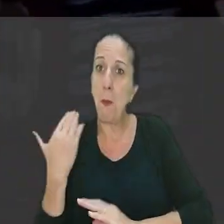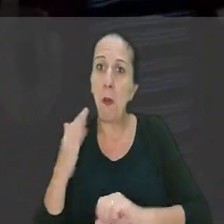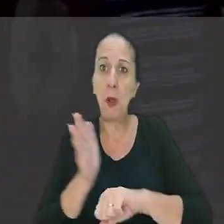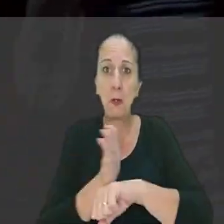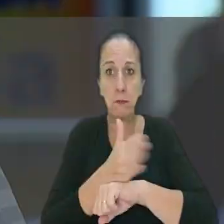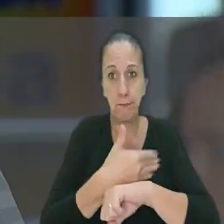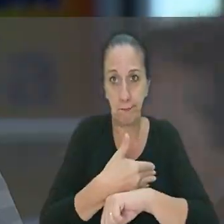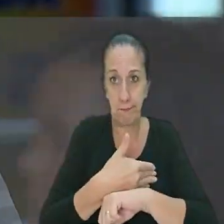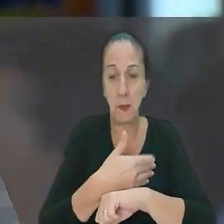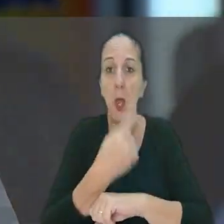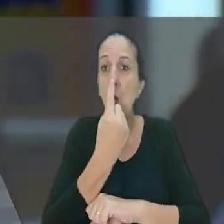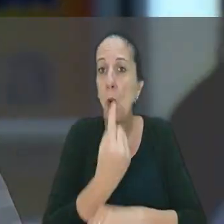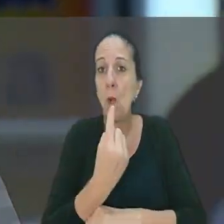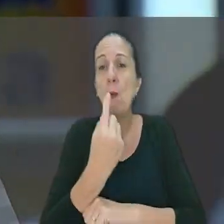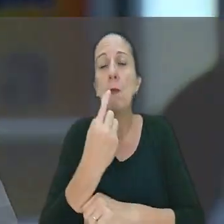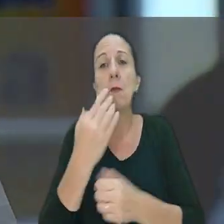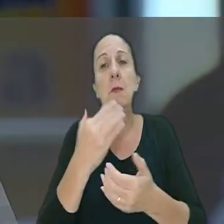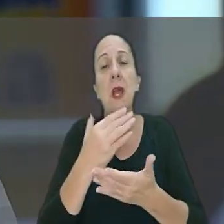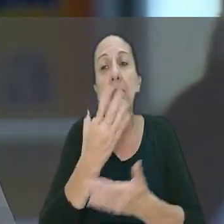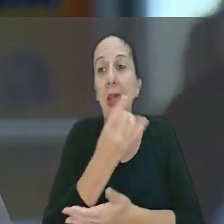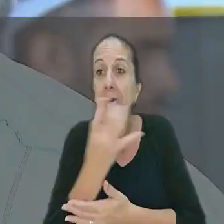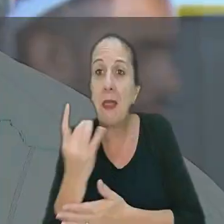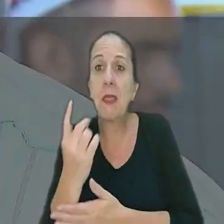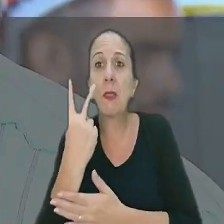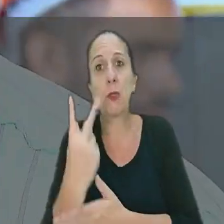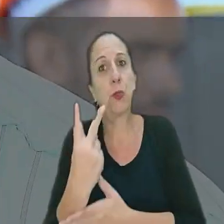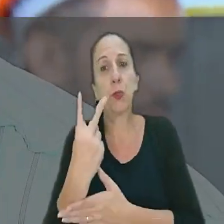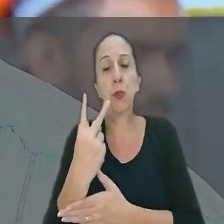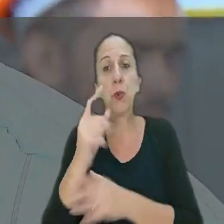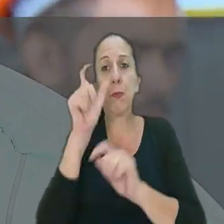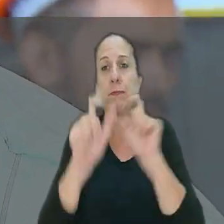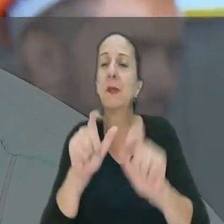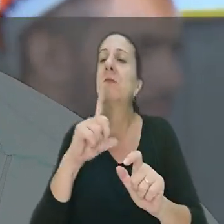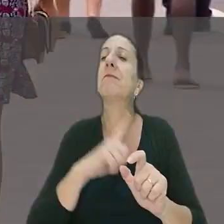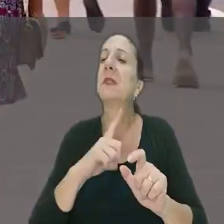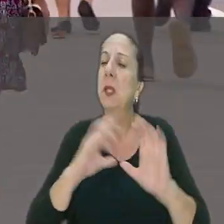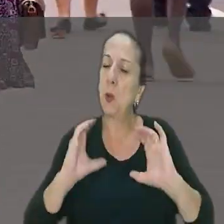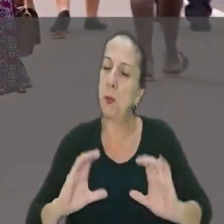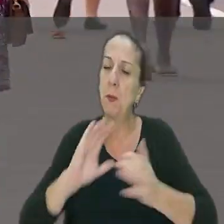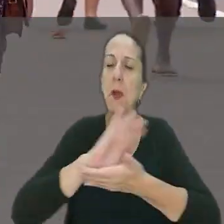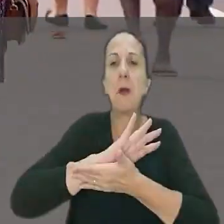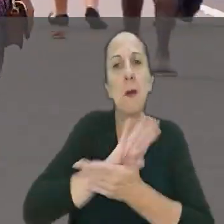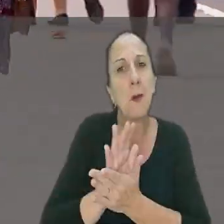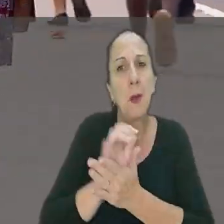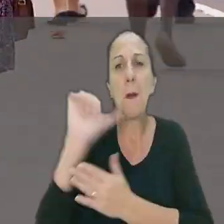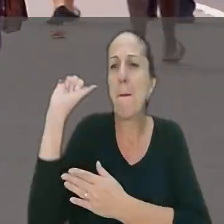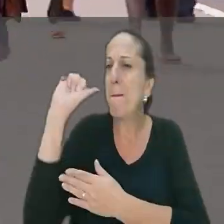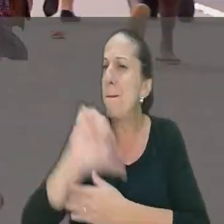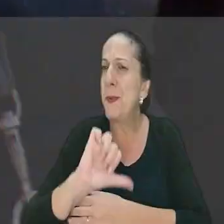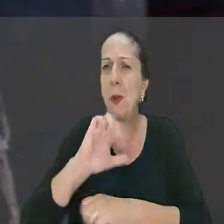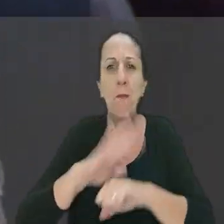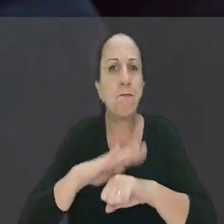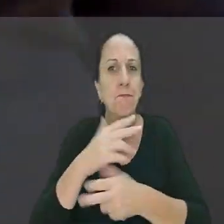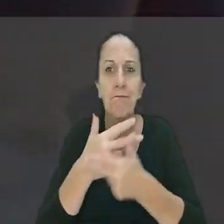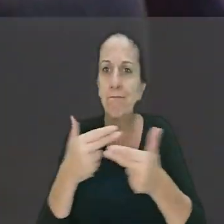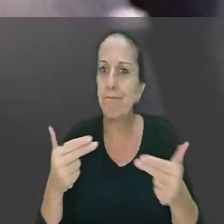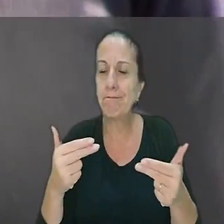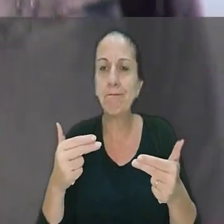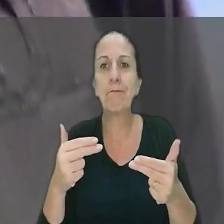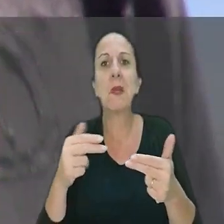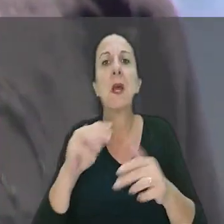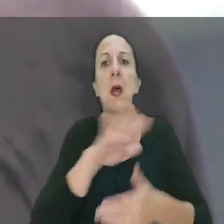morte prematura. Uma em cada 2 pessoas no mundo tem atitudes discriminatórias, que pioram ainda mais a